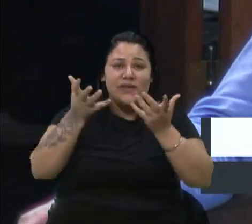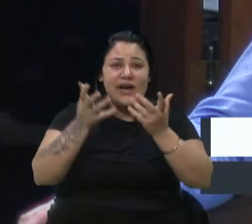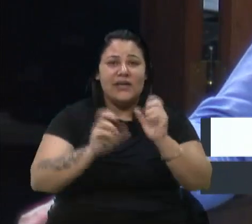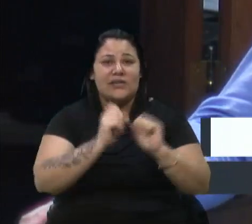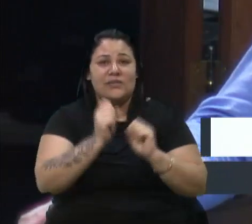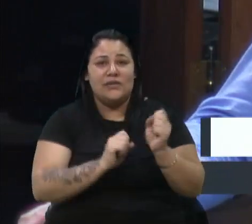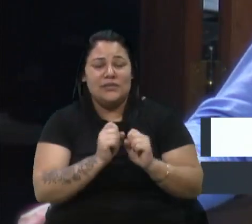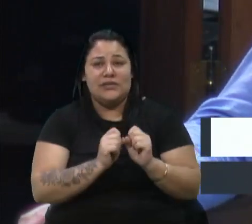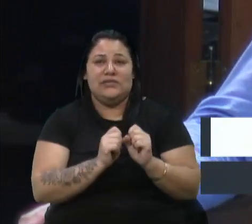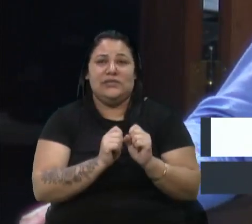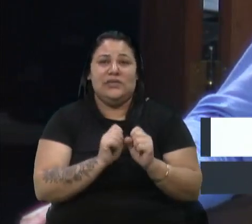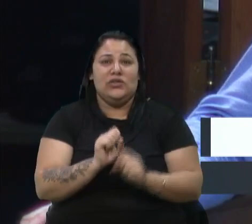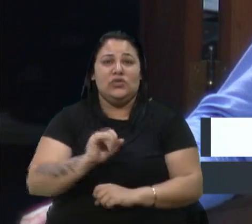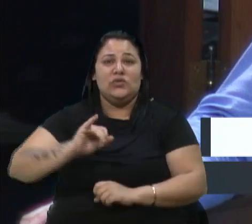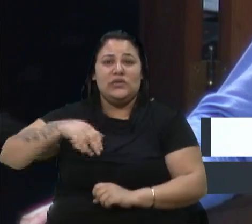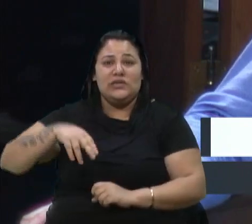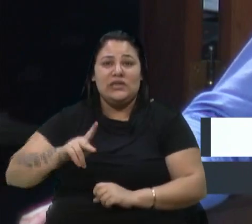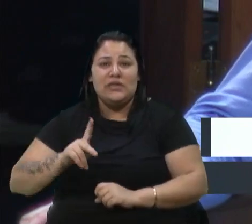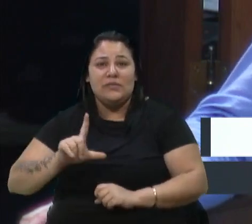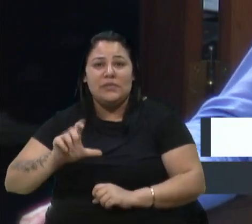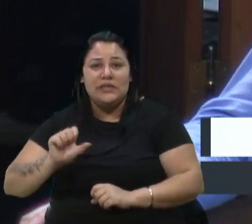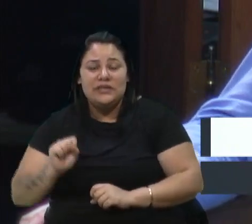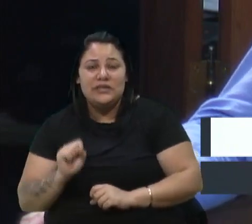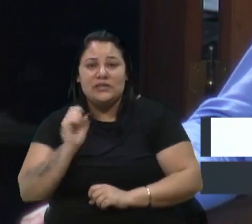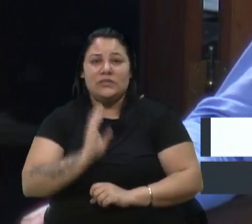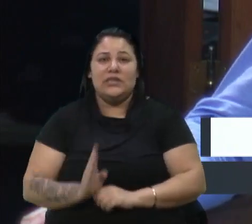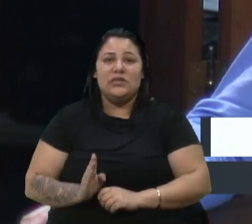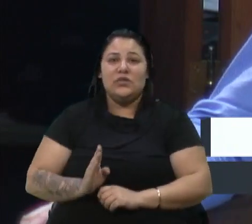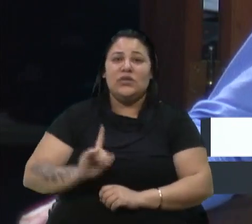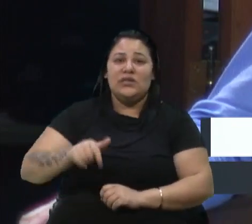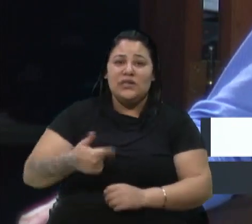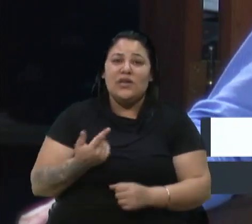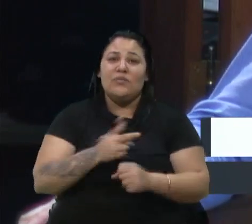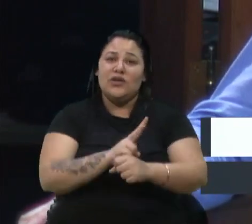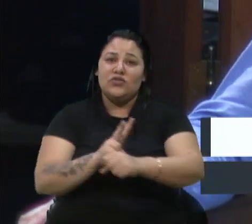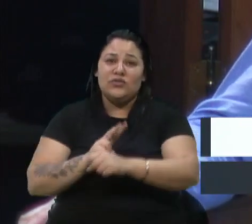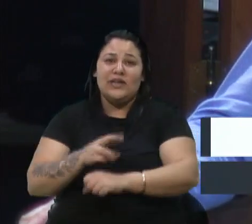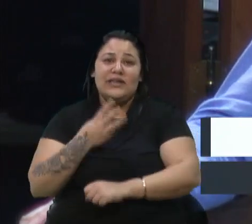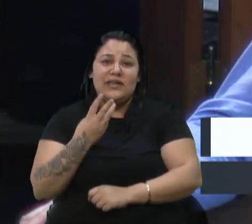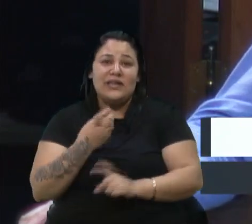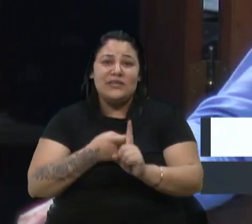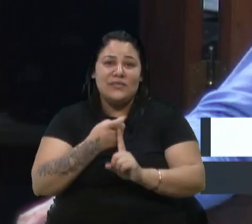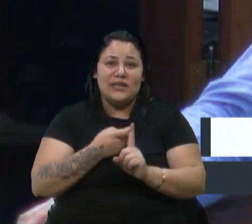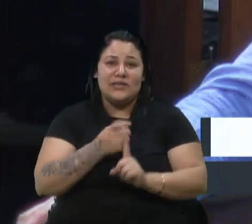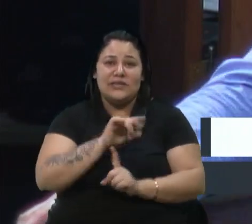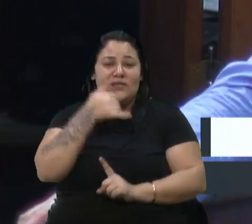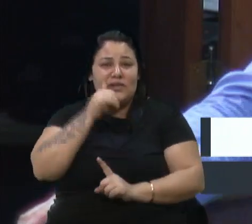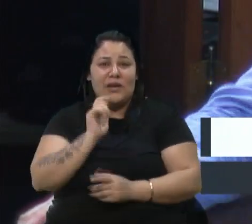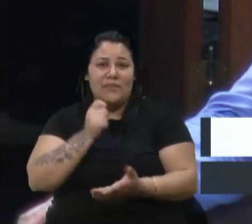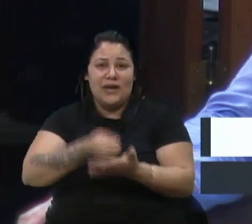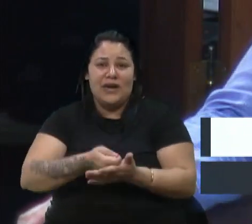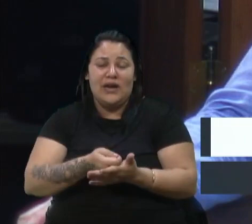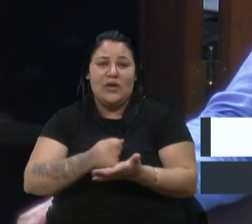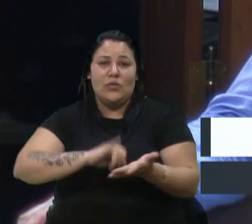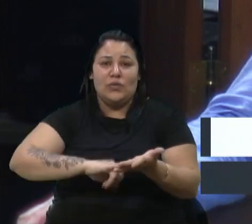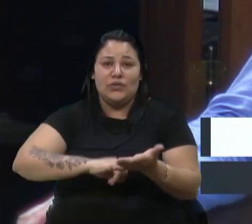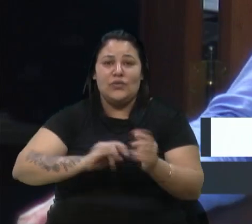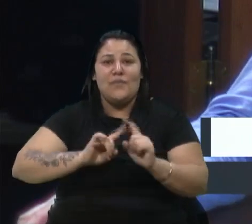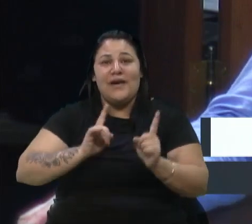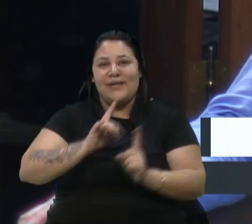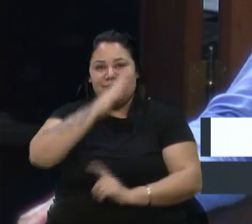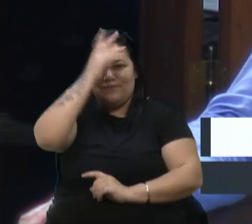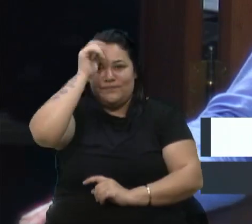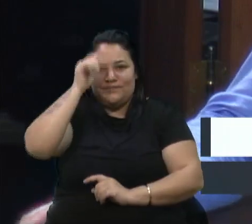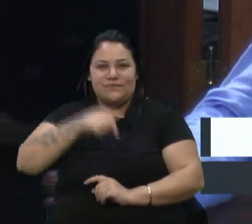do Simples Nacional, e isso era um alento a elas. 3 meses de prorrogação de impostos. Mas a Prefeitura de